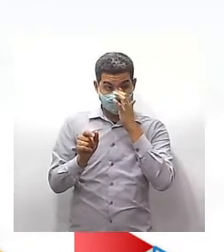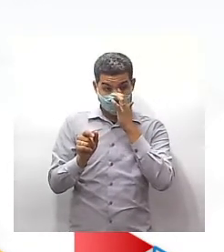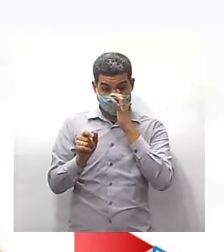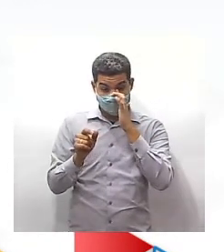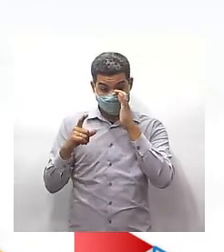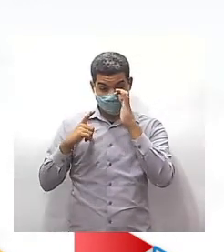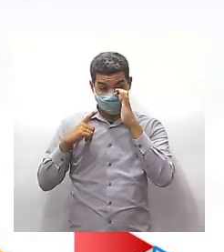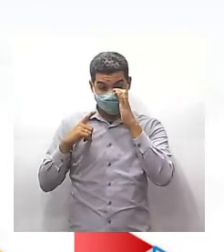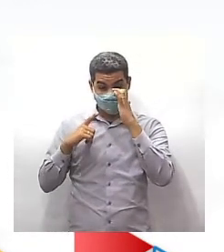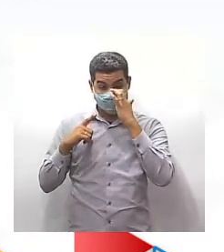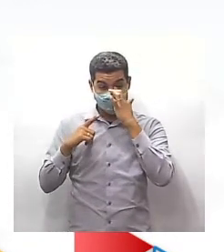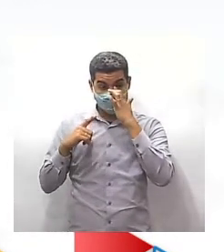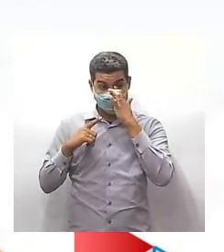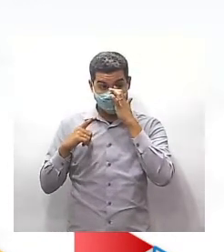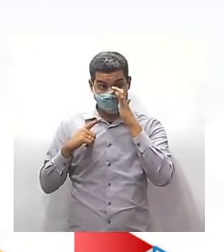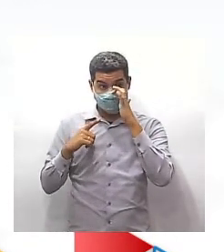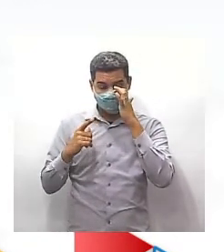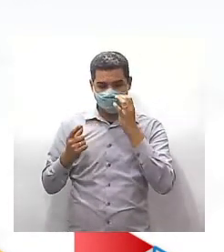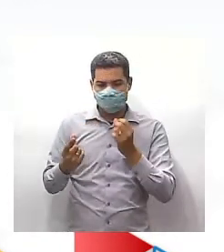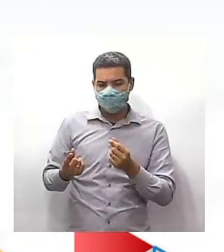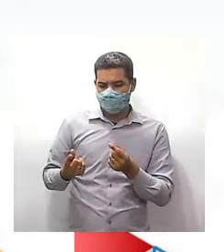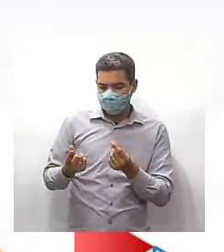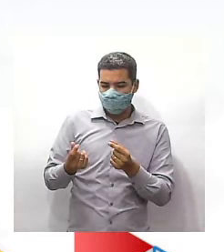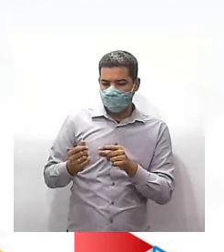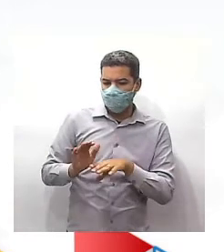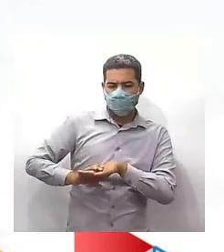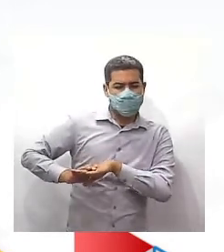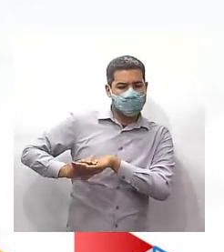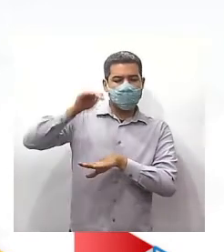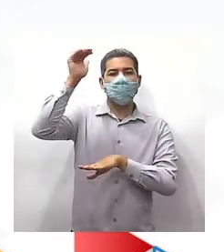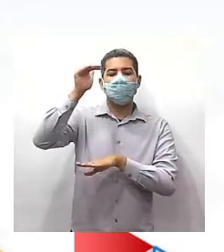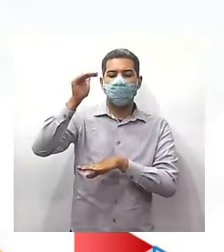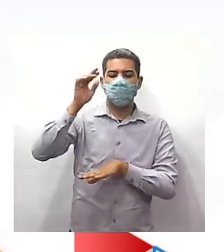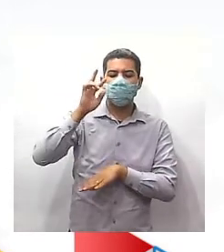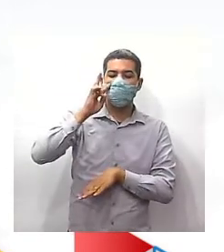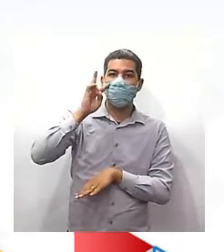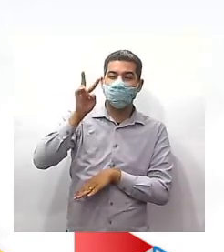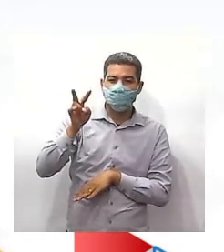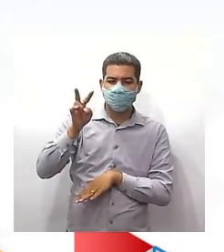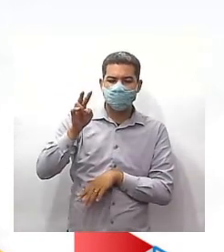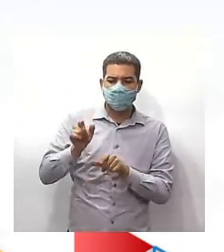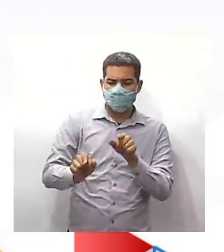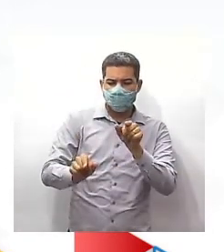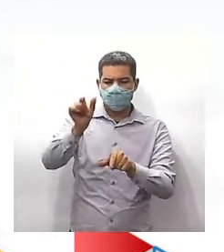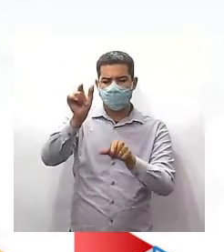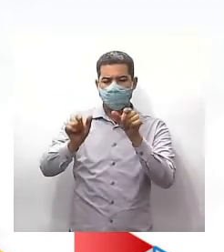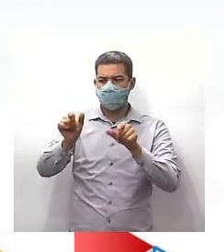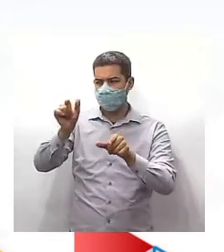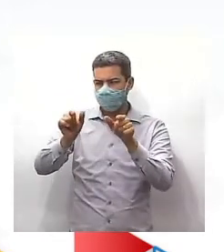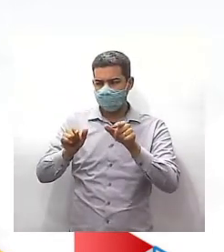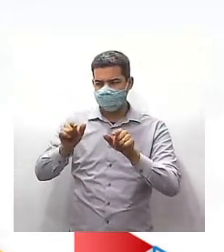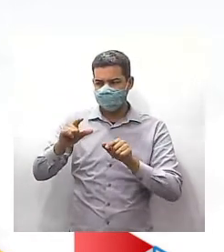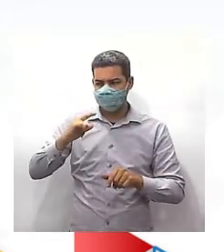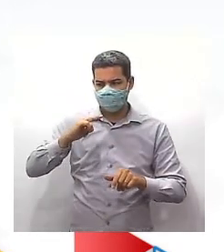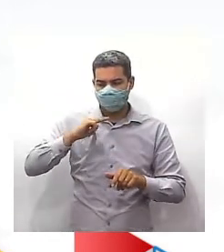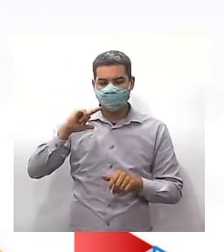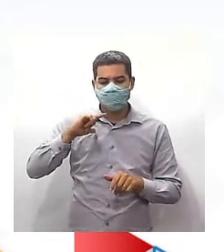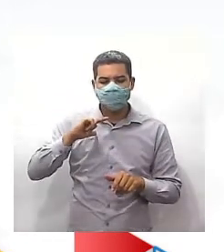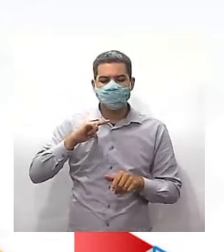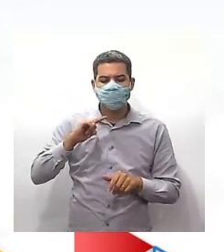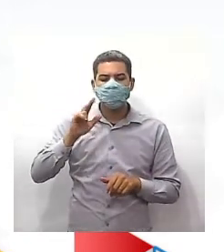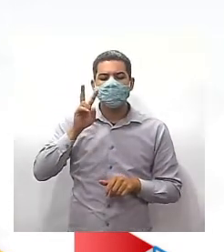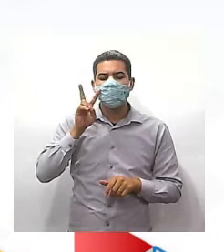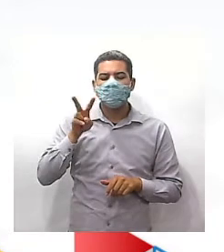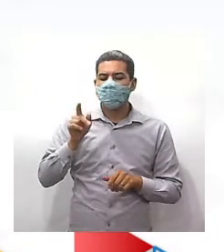deles fizeram o preço disparar? Eu vou olhar, o gráfico é de coluna, eu vou olhar, claro,